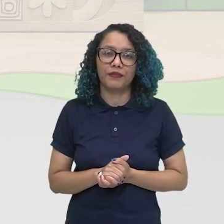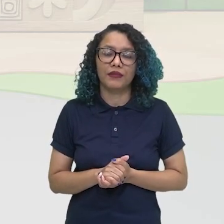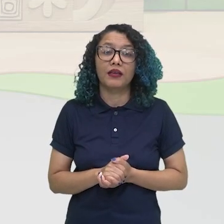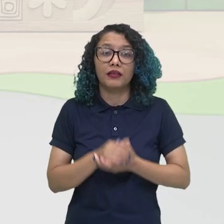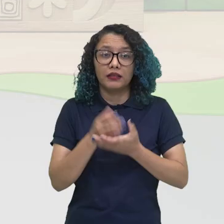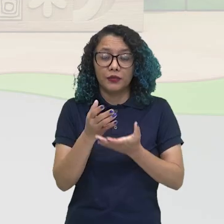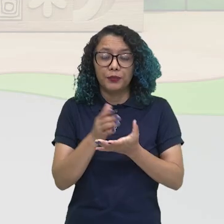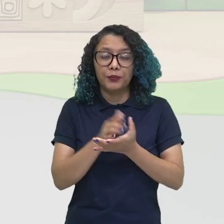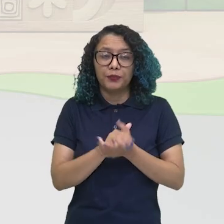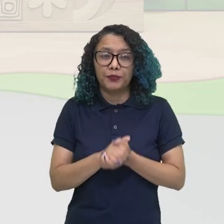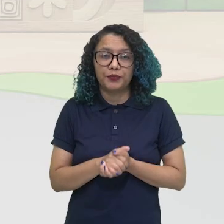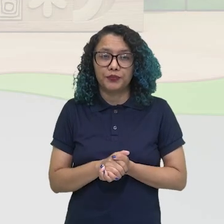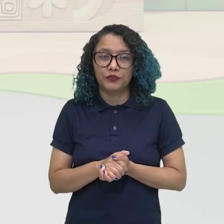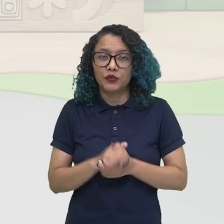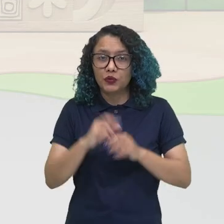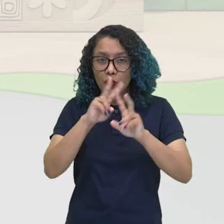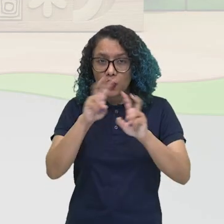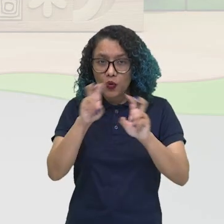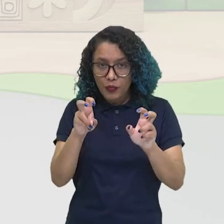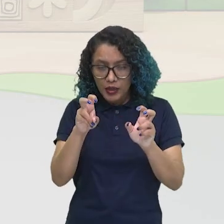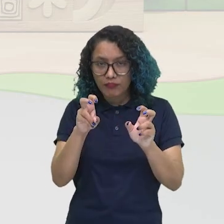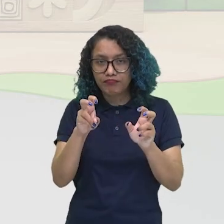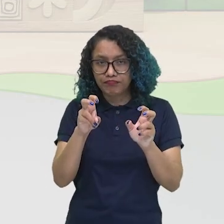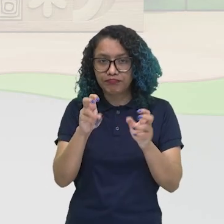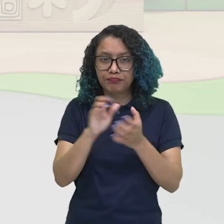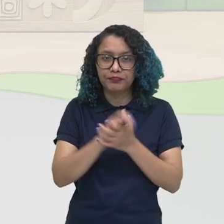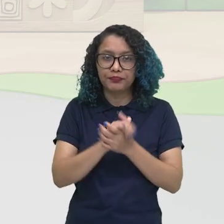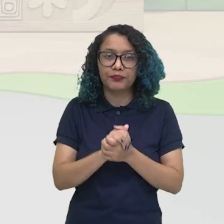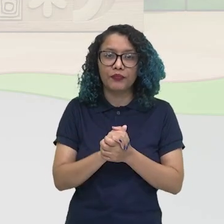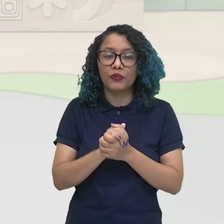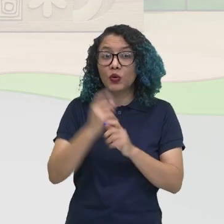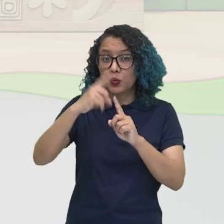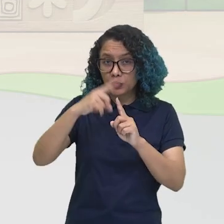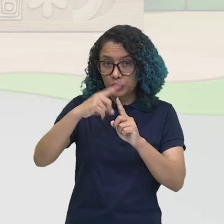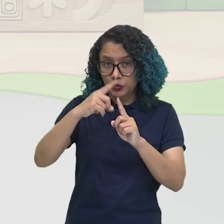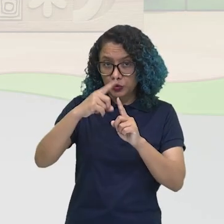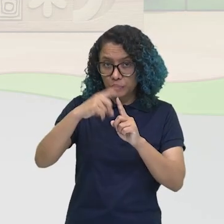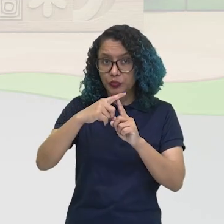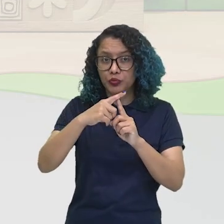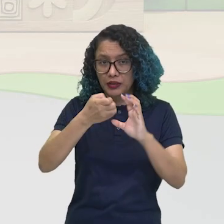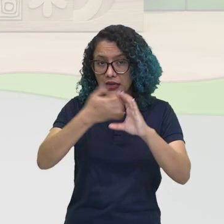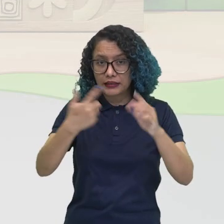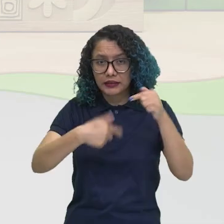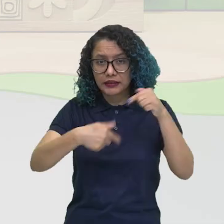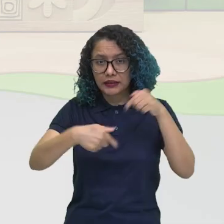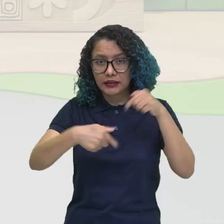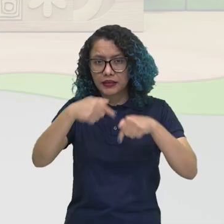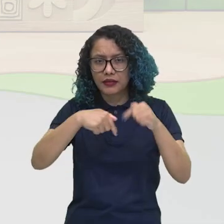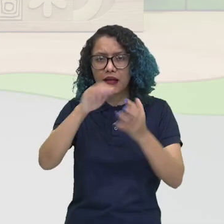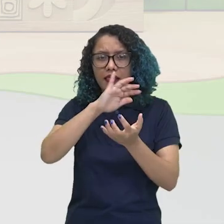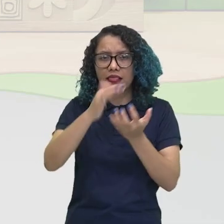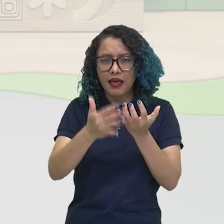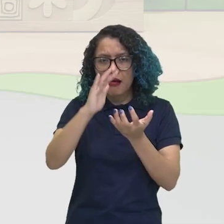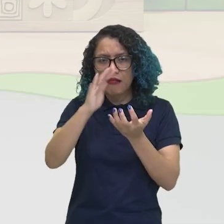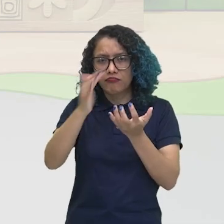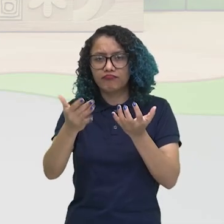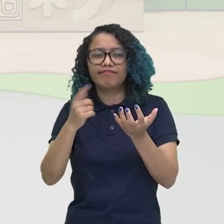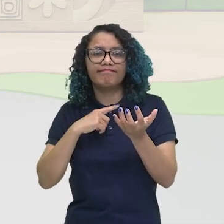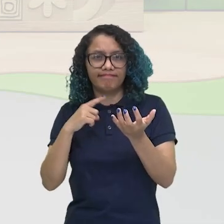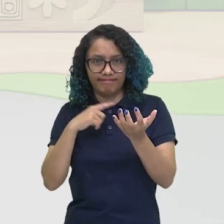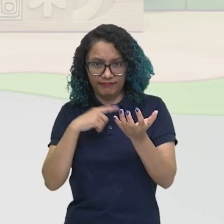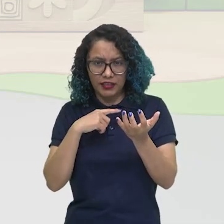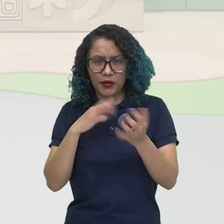classificação, segundo a composição química, a Terra está dividida em